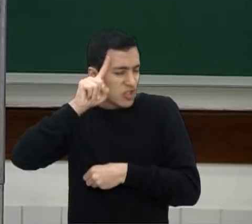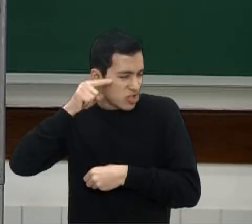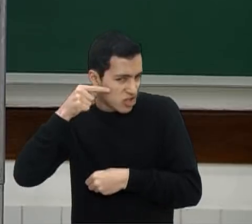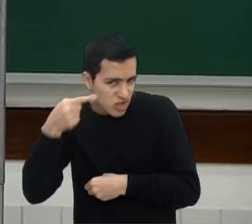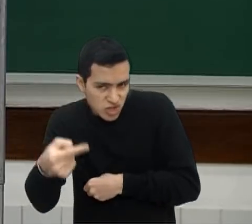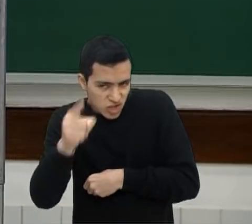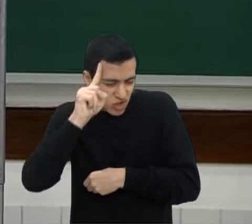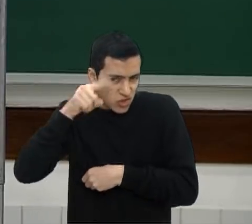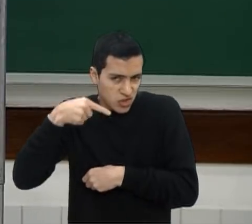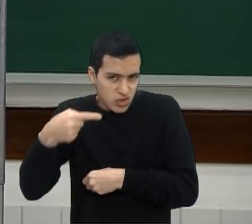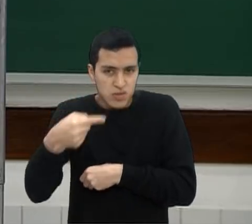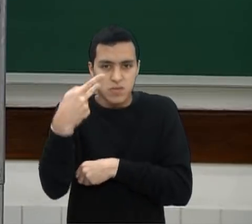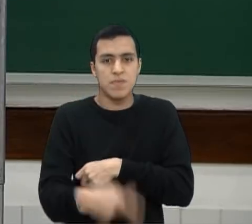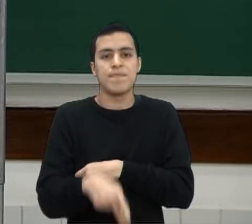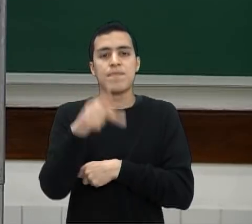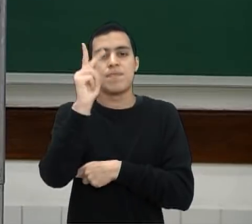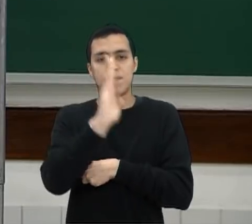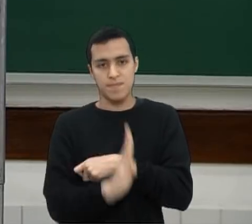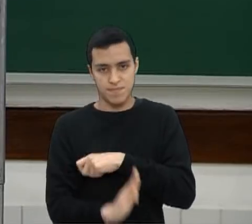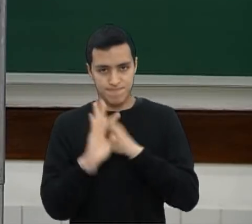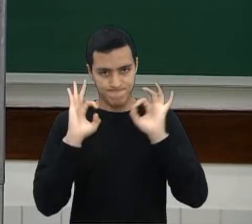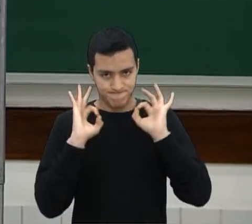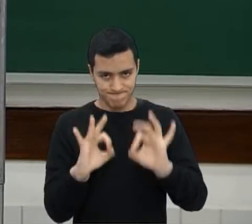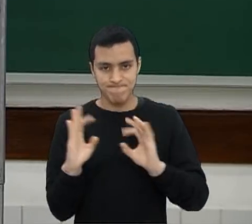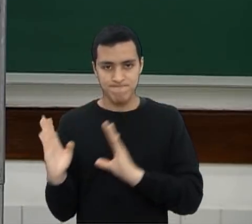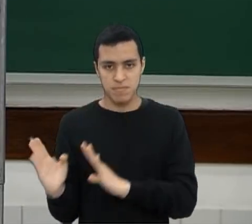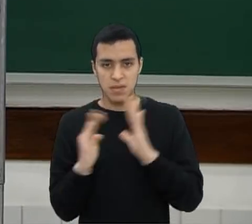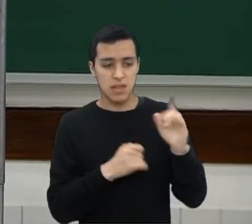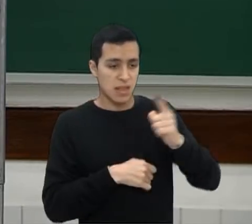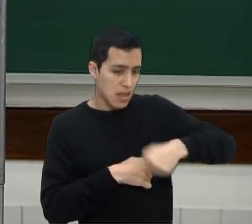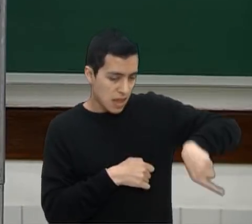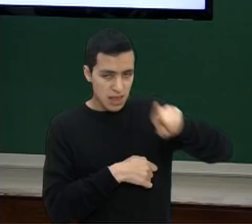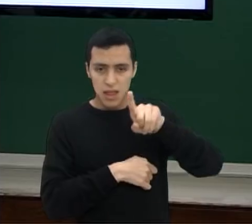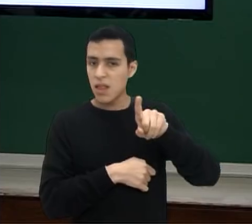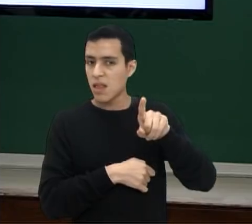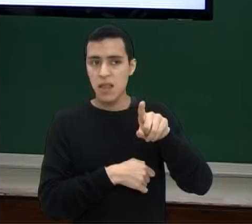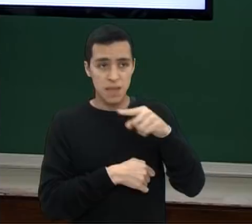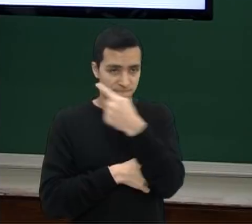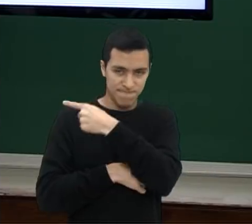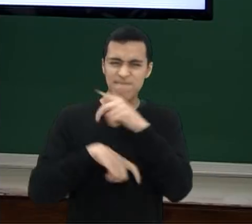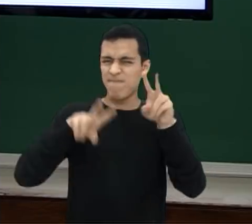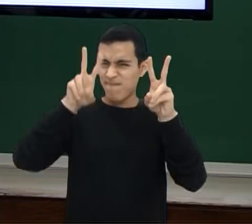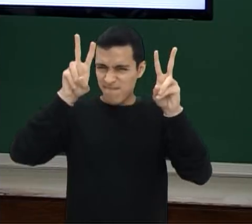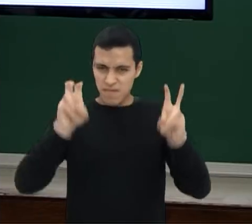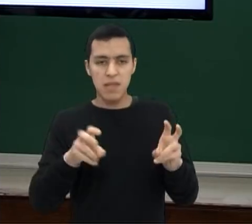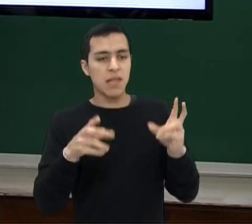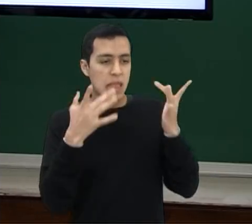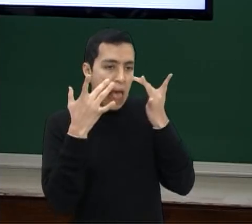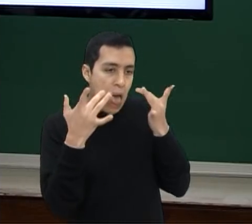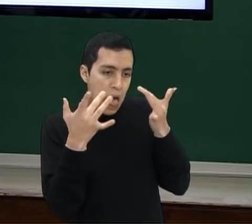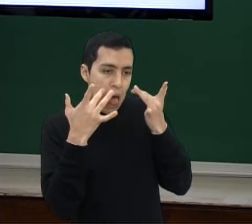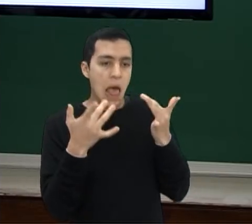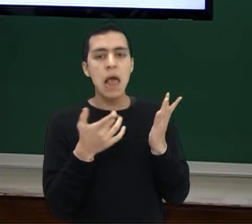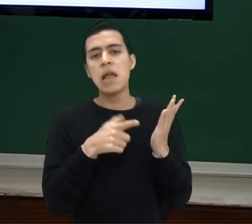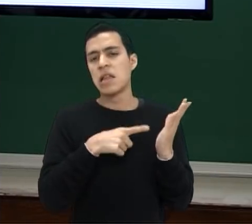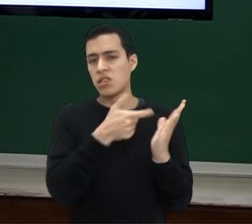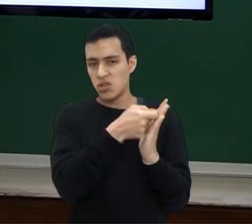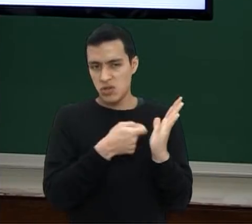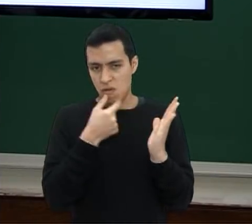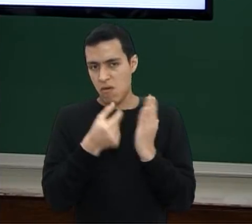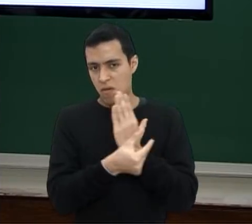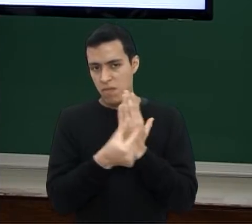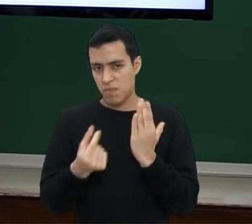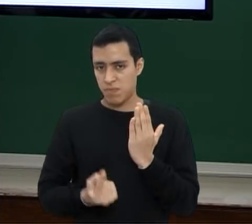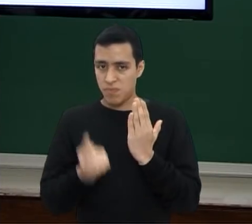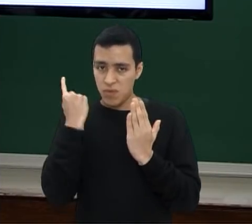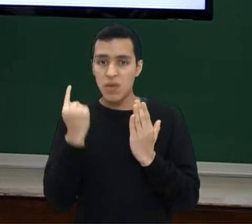país. Então, eles não usam black tie, como eu disse, é uma peça escrita por Gianfrancesco Guarnieri.